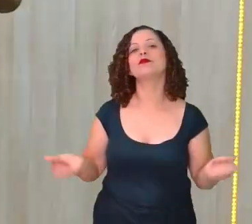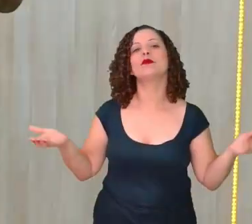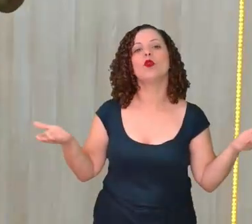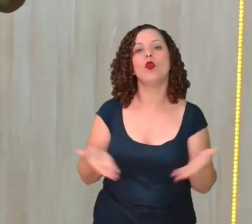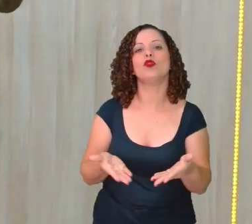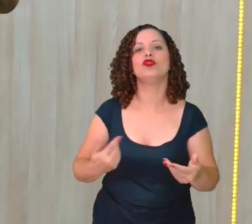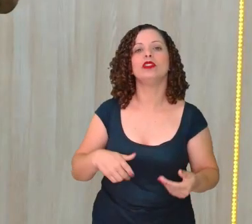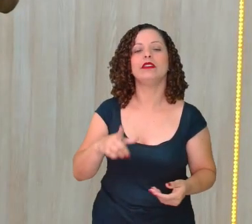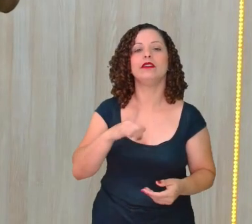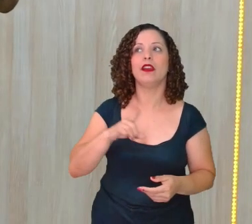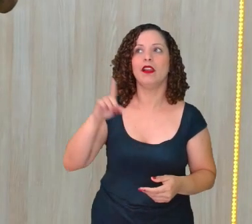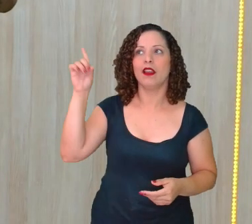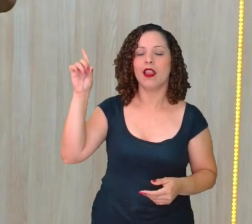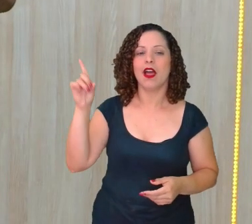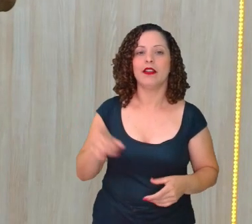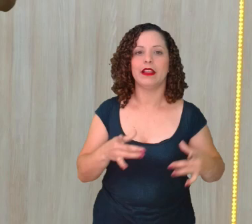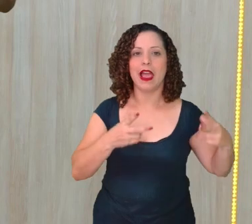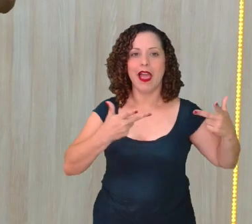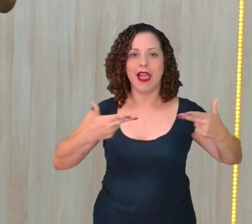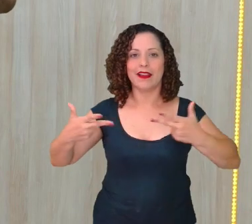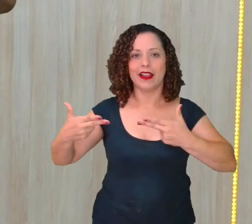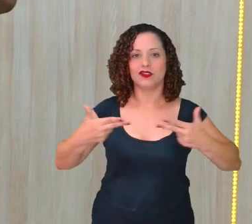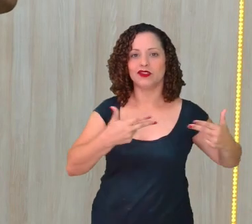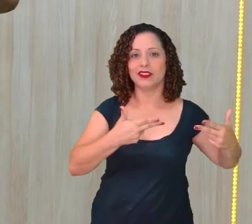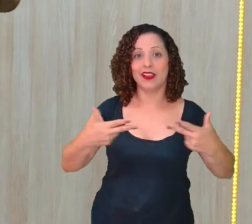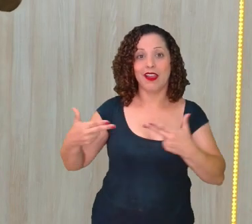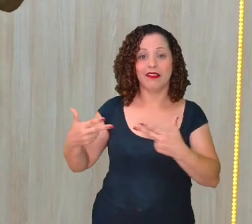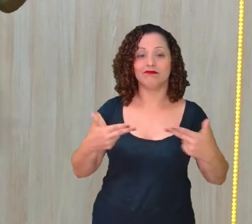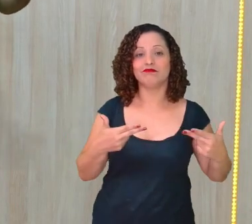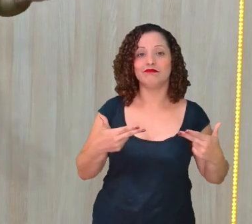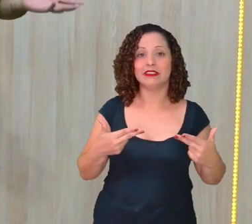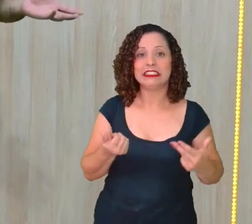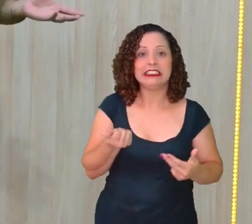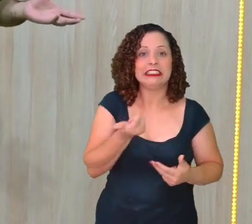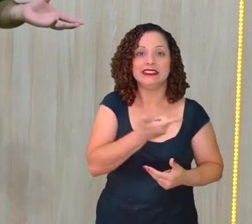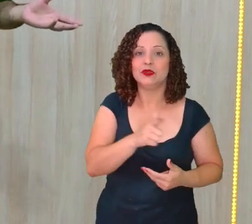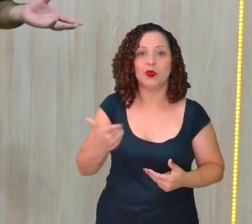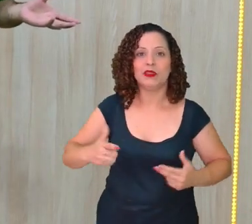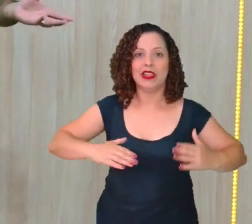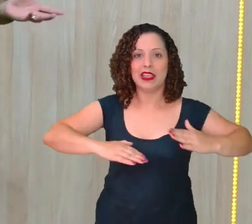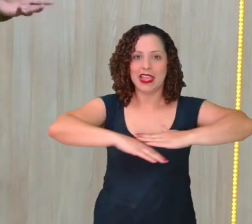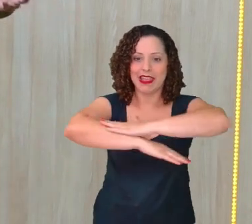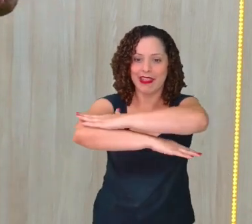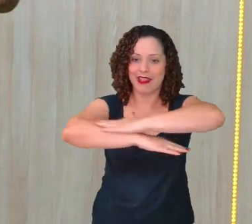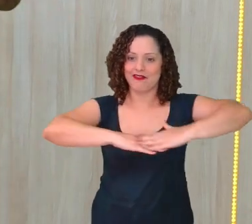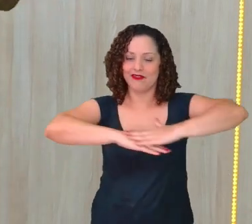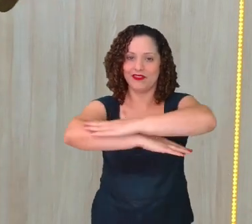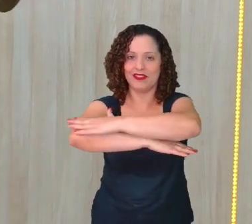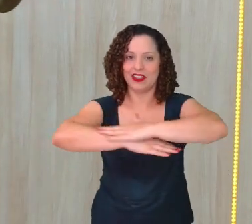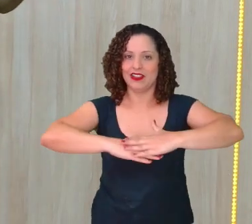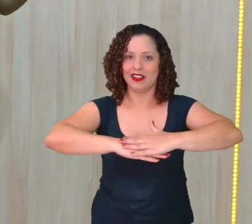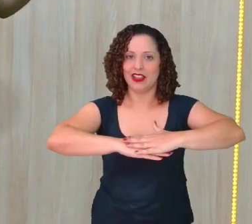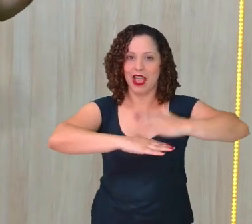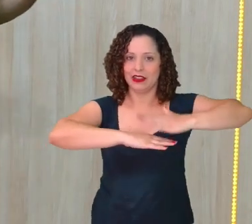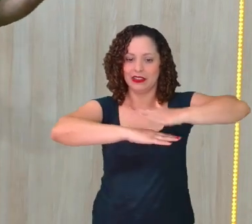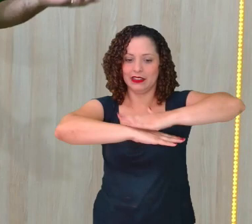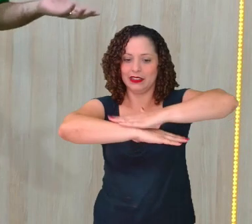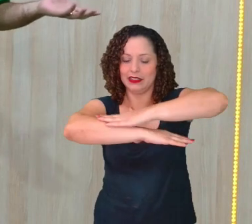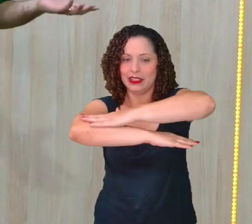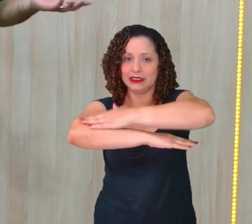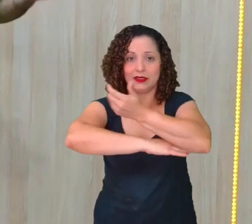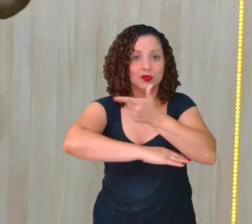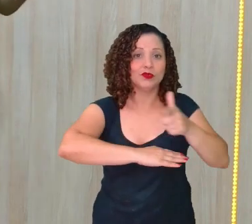Avenida Caxangá, por exemplo. Imagina se ela não fosse asfaltada, fosse ali desprovida do